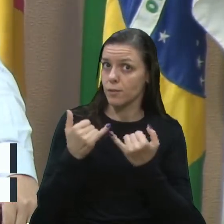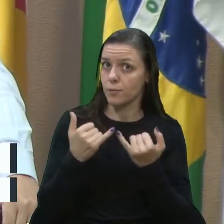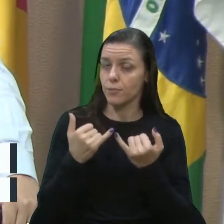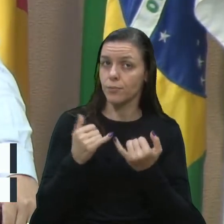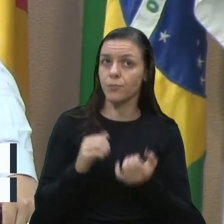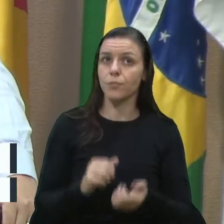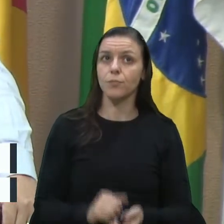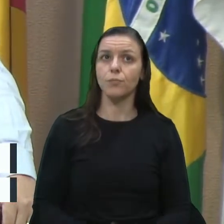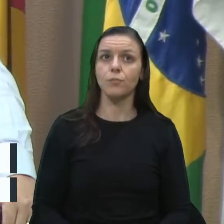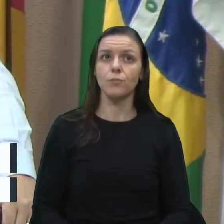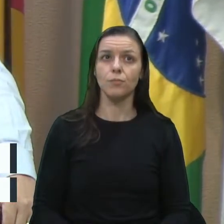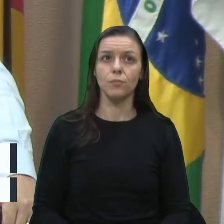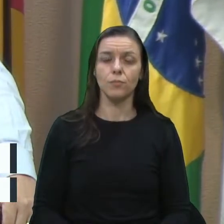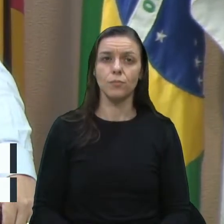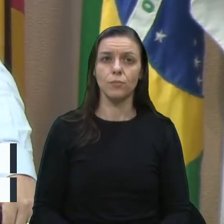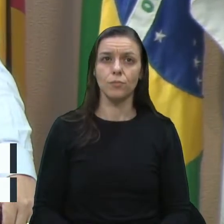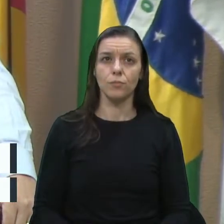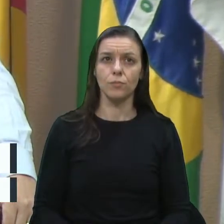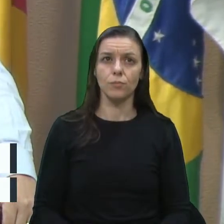quando